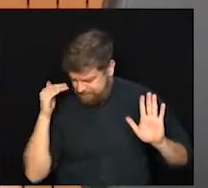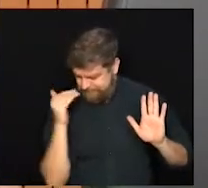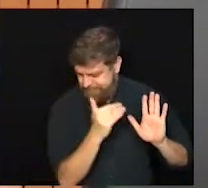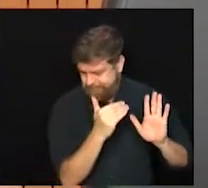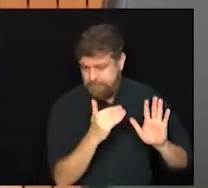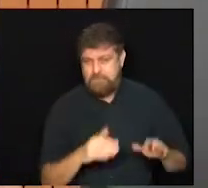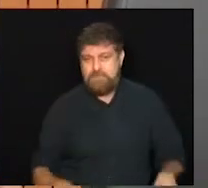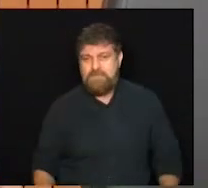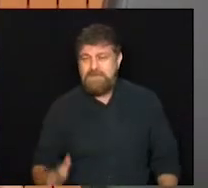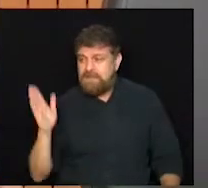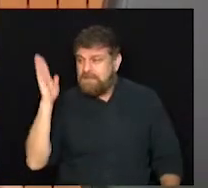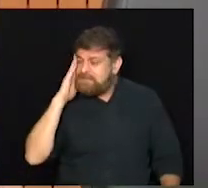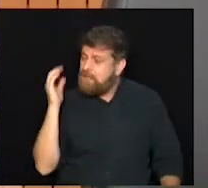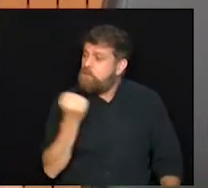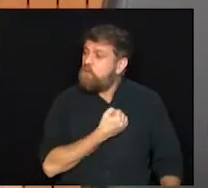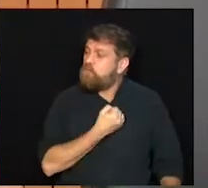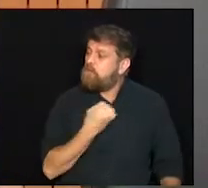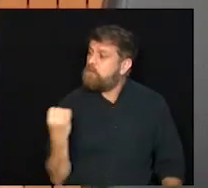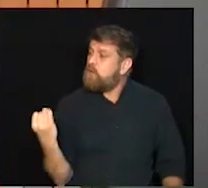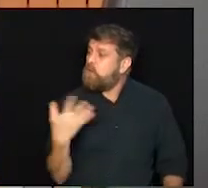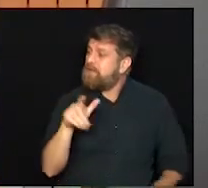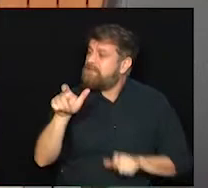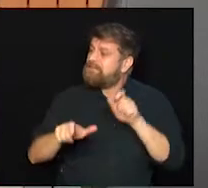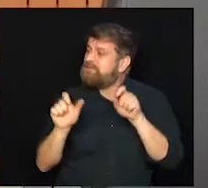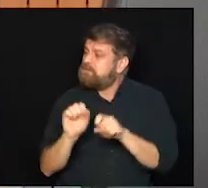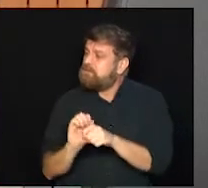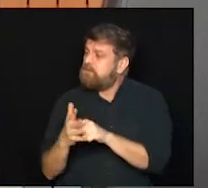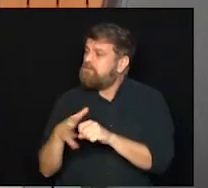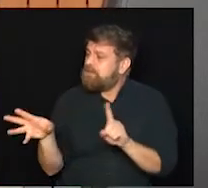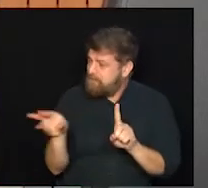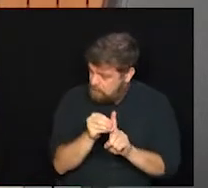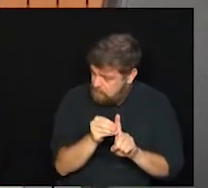contaminação ou não. Não sei se tem isso.